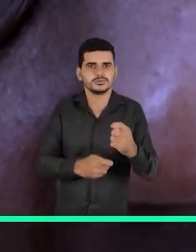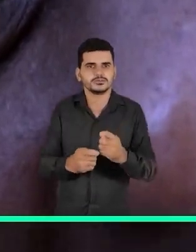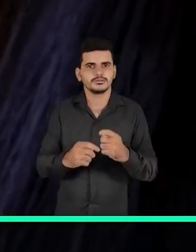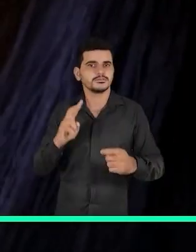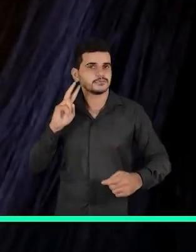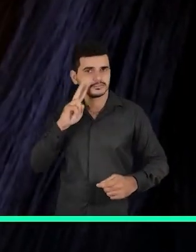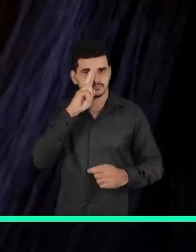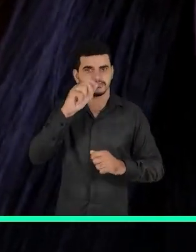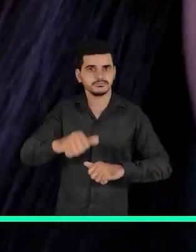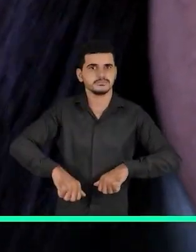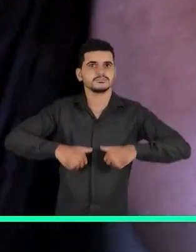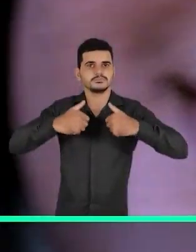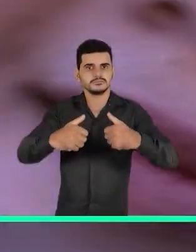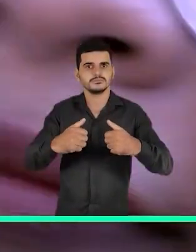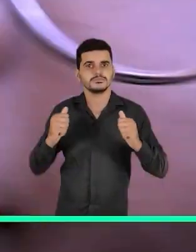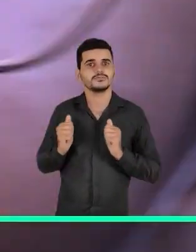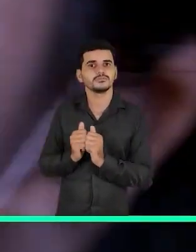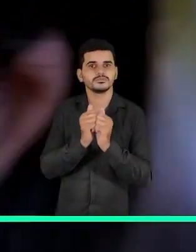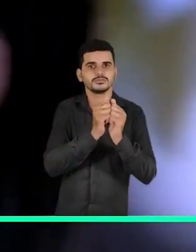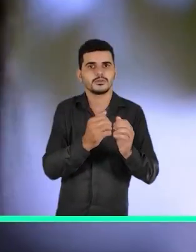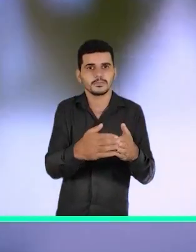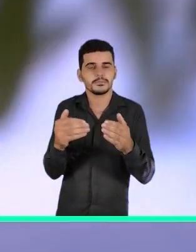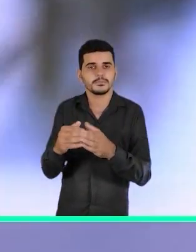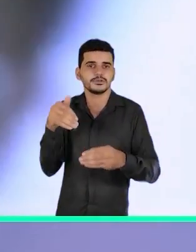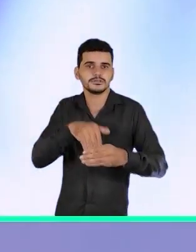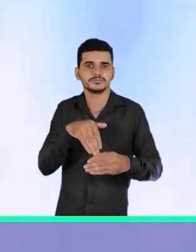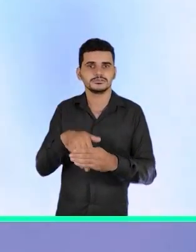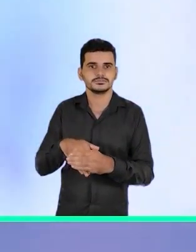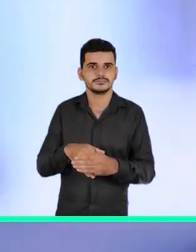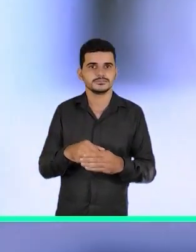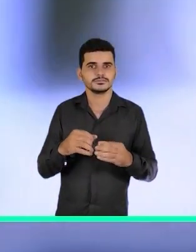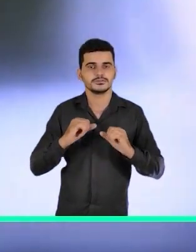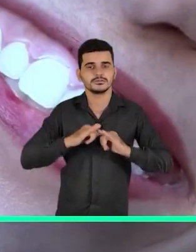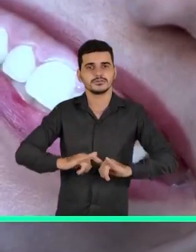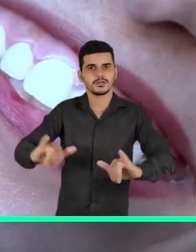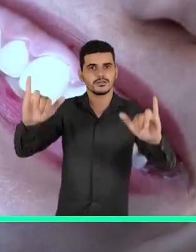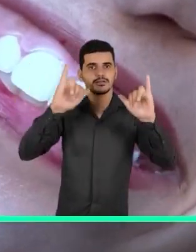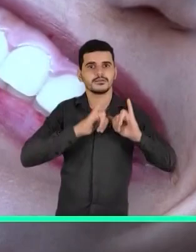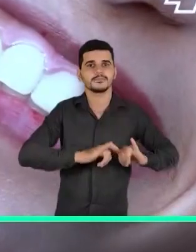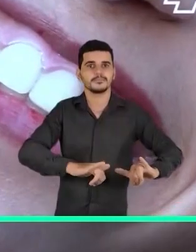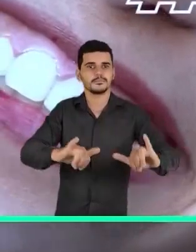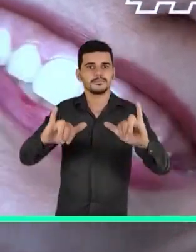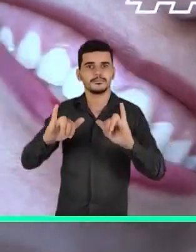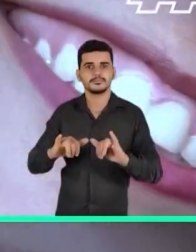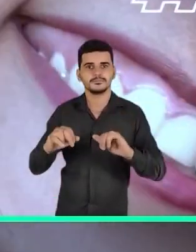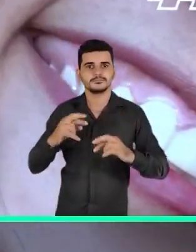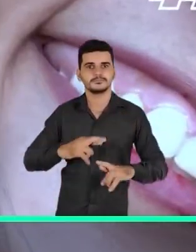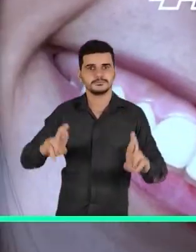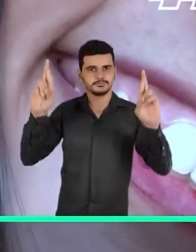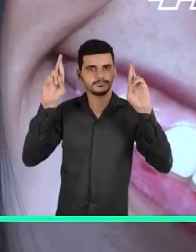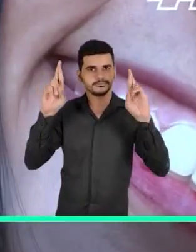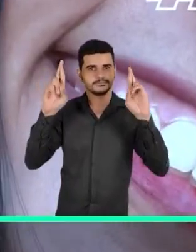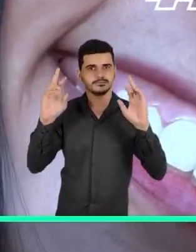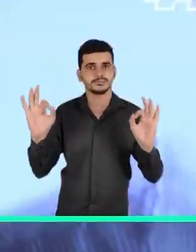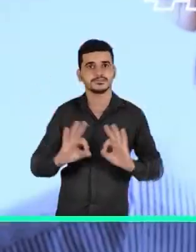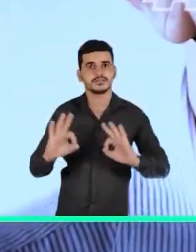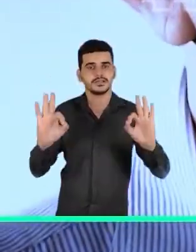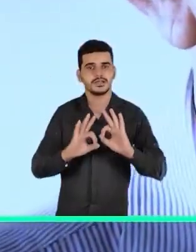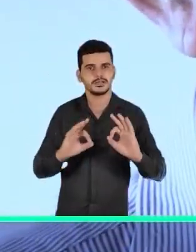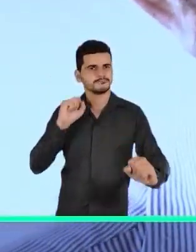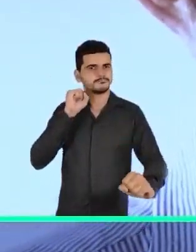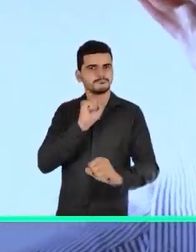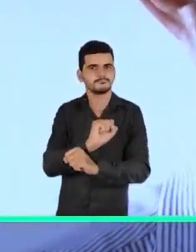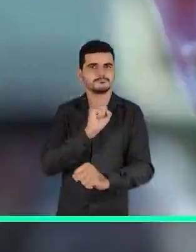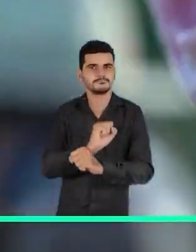econômicos, a gente se fortaleceu. Bora junto, atrás de cada voto. Compartilhe essa mensagem de esperança.